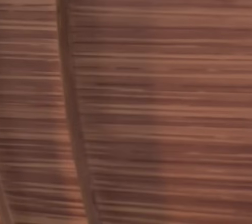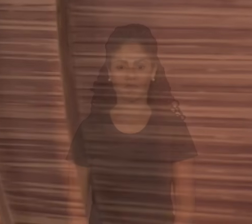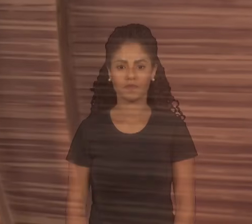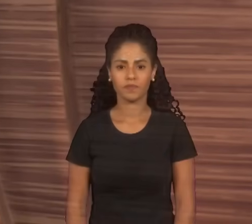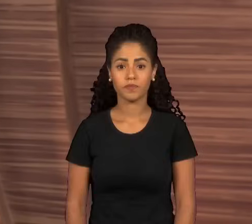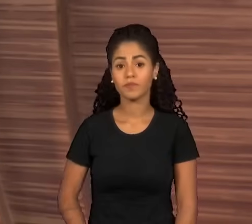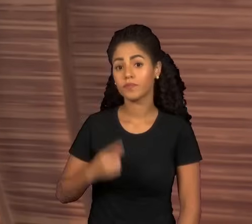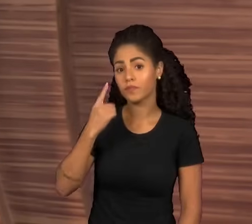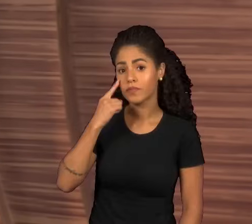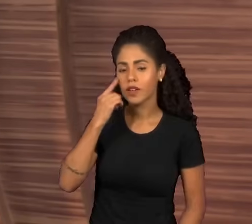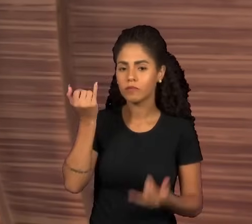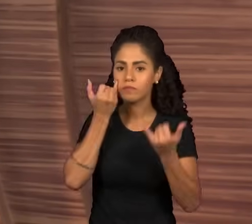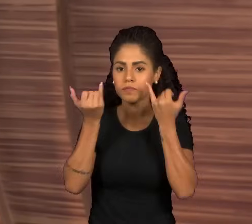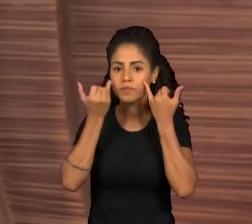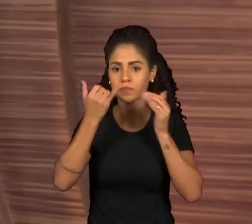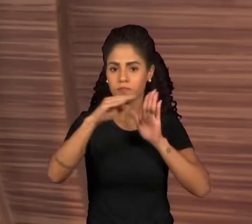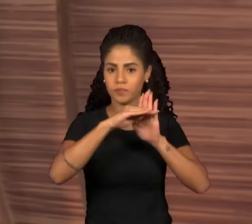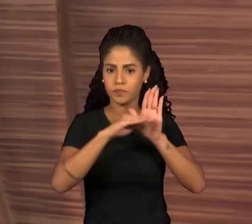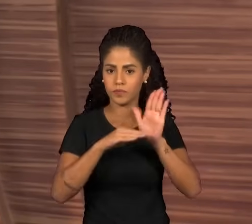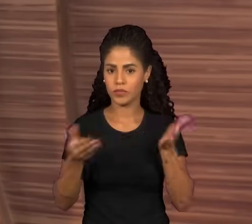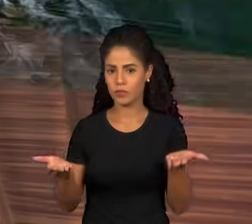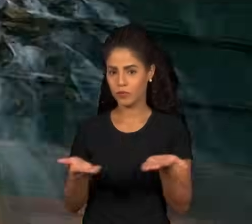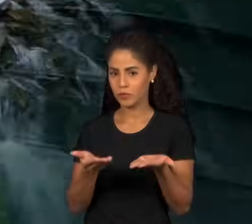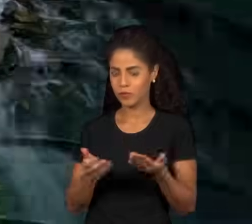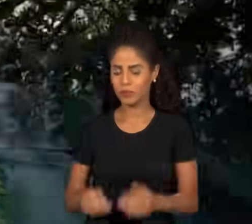Veja os destaques do programa de hoje.